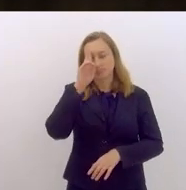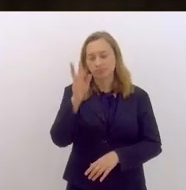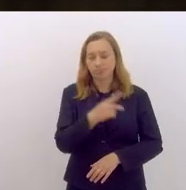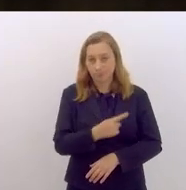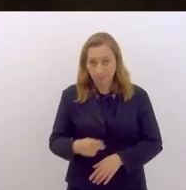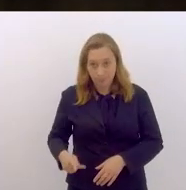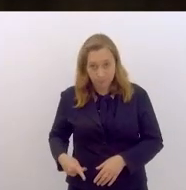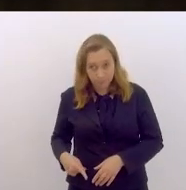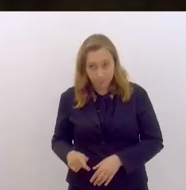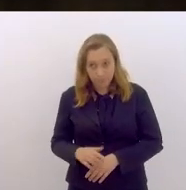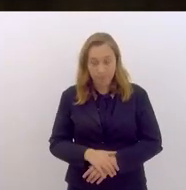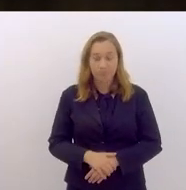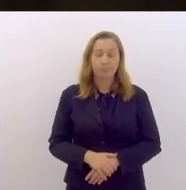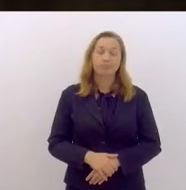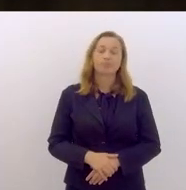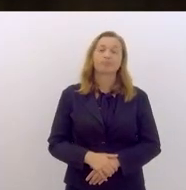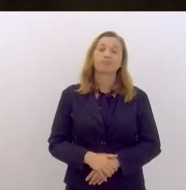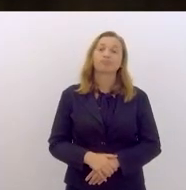Além do mais, senhor presidente,